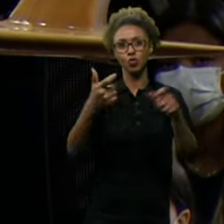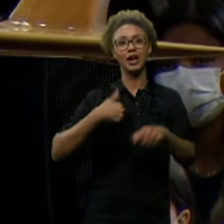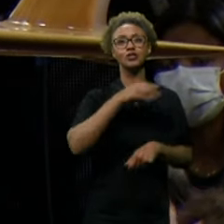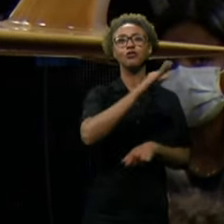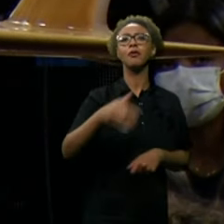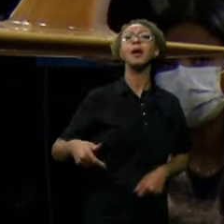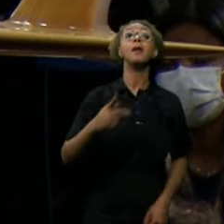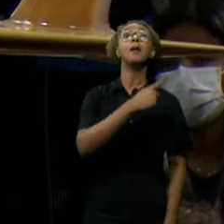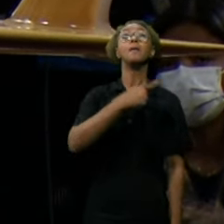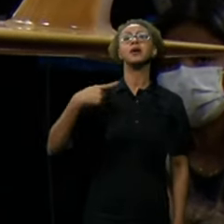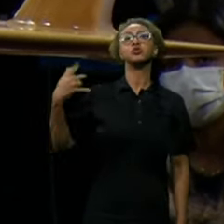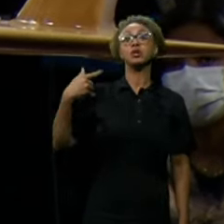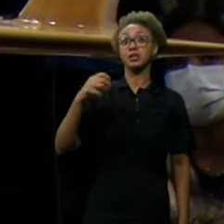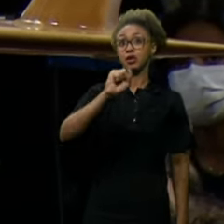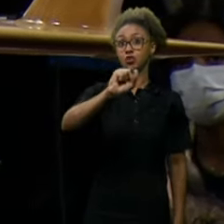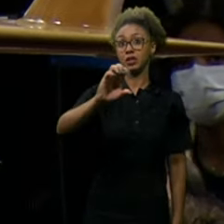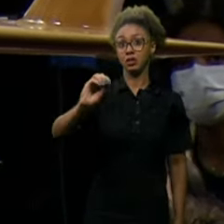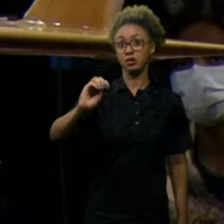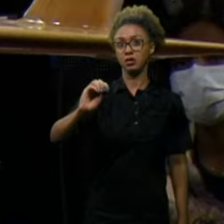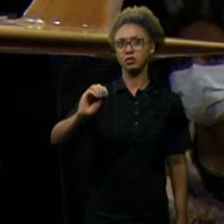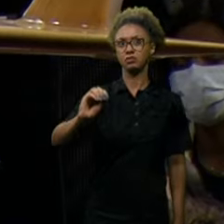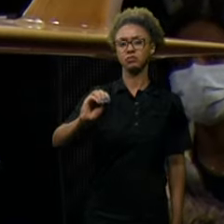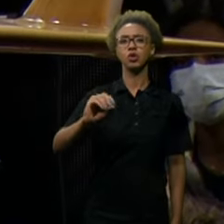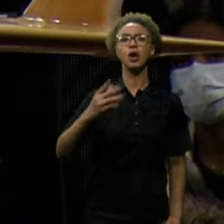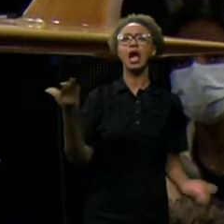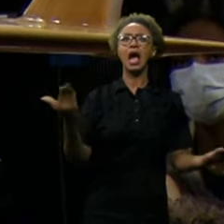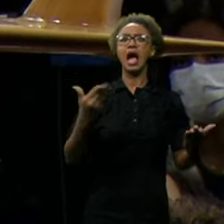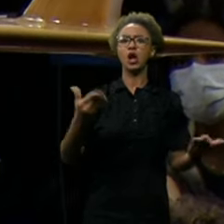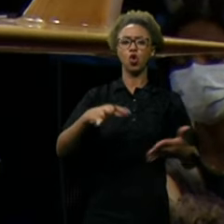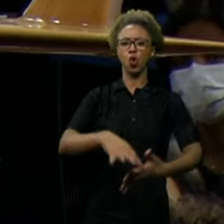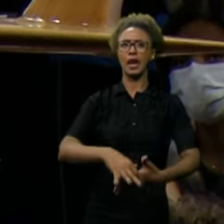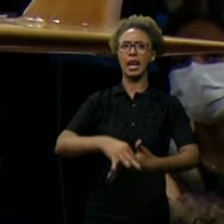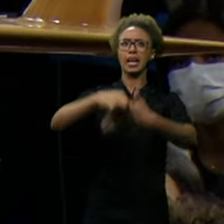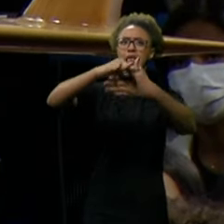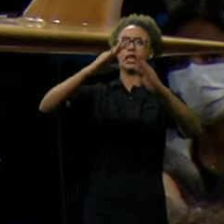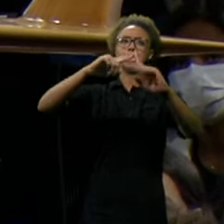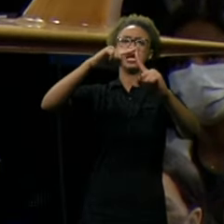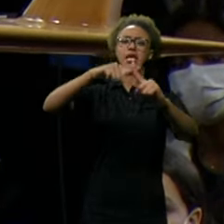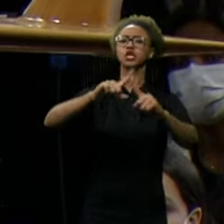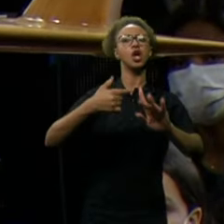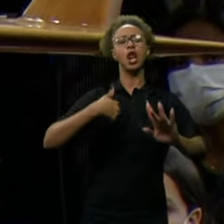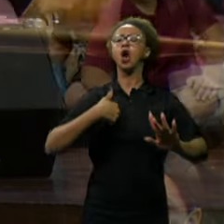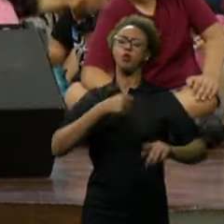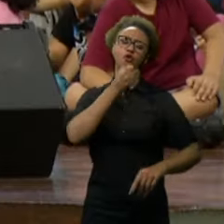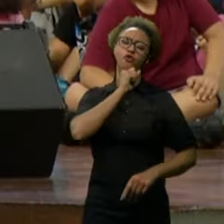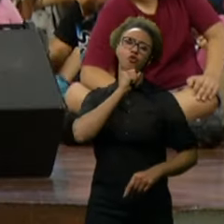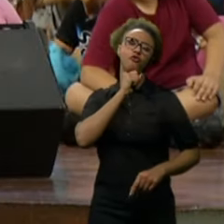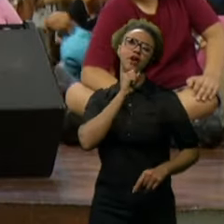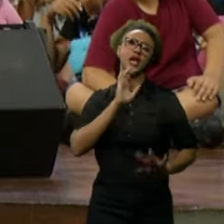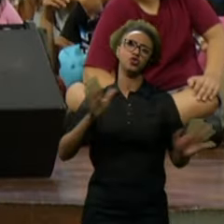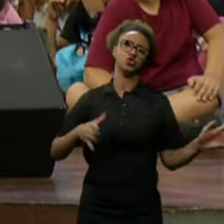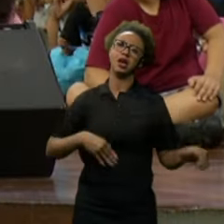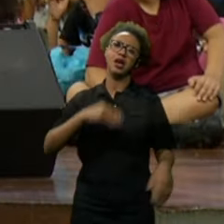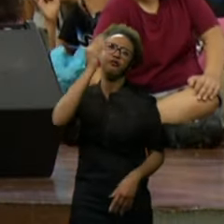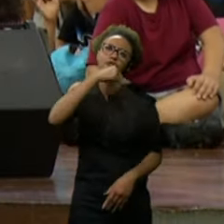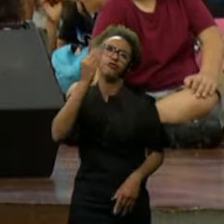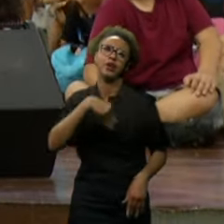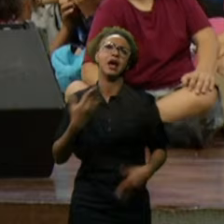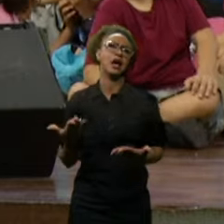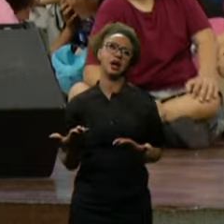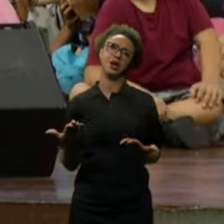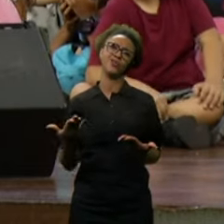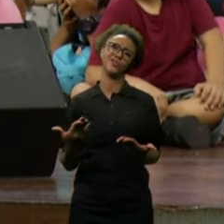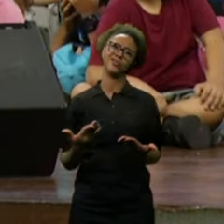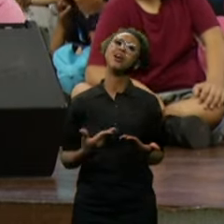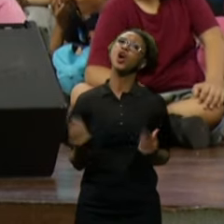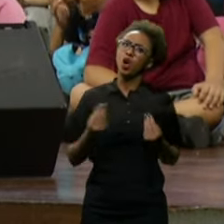pastores de 80 anos que não precisa a imagem não estão mais na atividade da empresa porque reconhece que não tem força para lidar com cachaça no rebanho quebra a